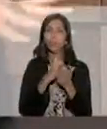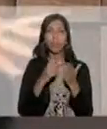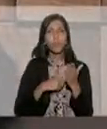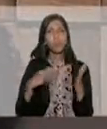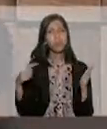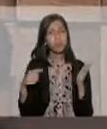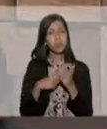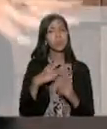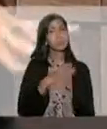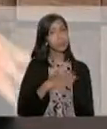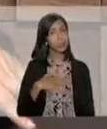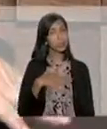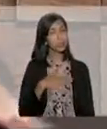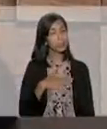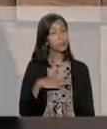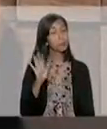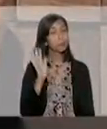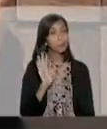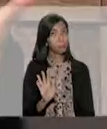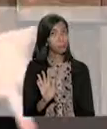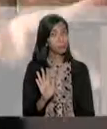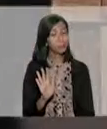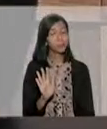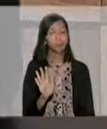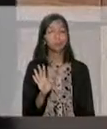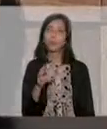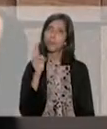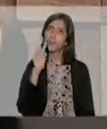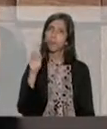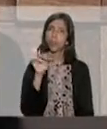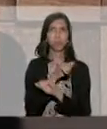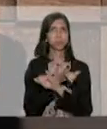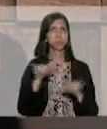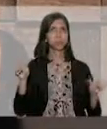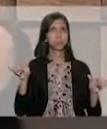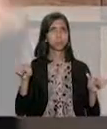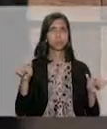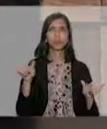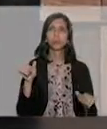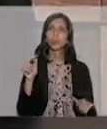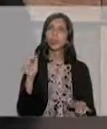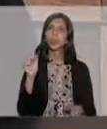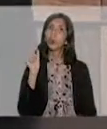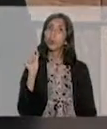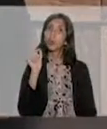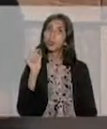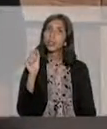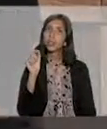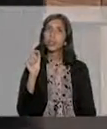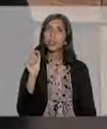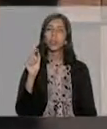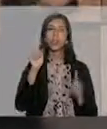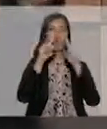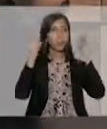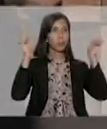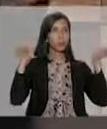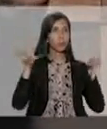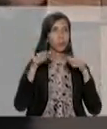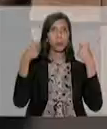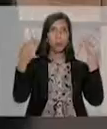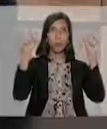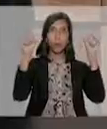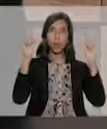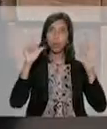meu objetivo, eu ia estar muito feliz desse jeito. Mas eu vi esse anúncio, um anúncio que uma santa alma colocou no mural